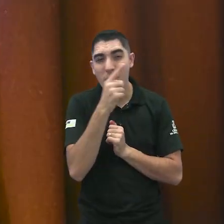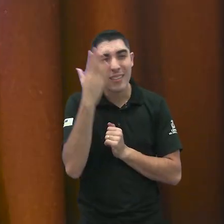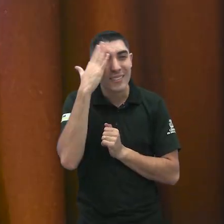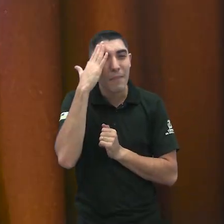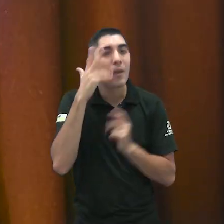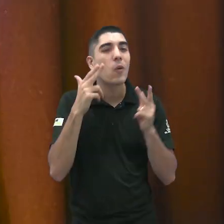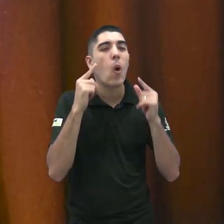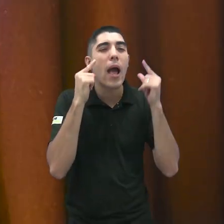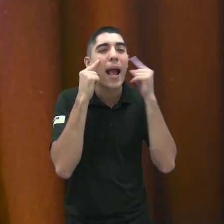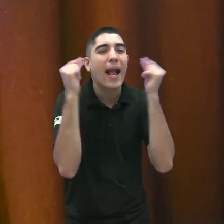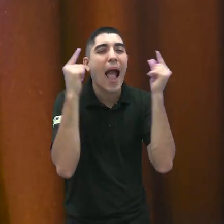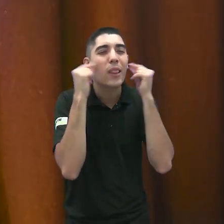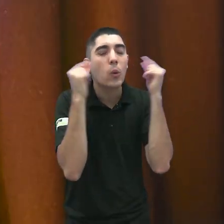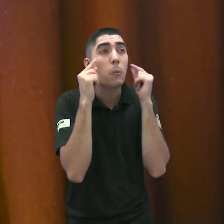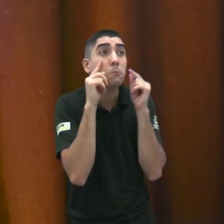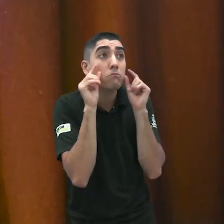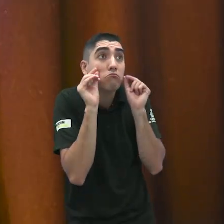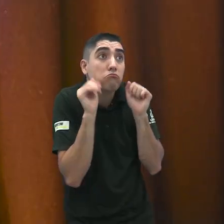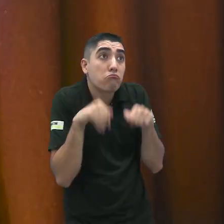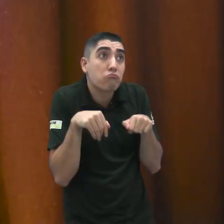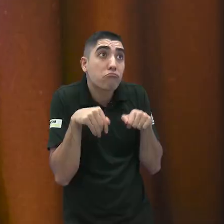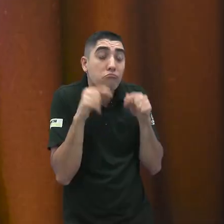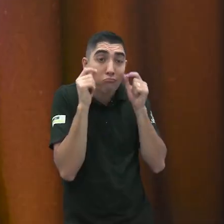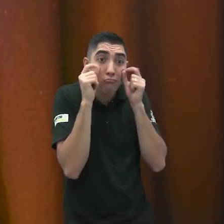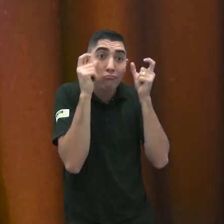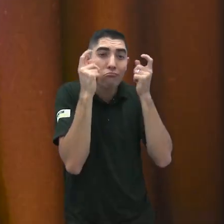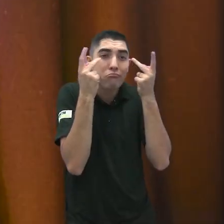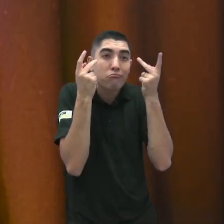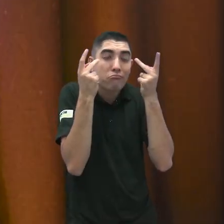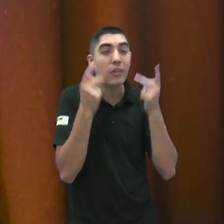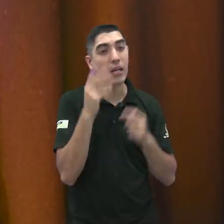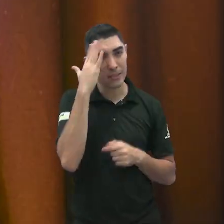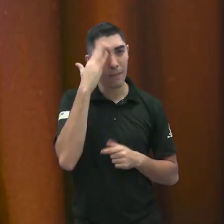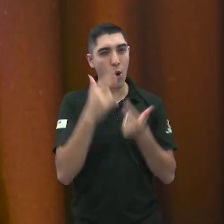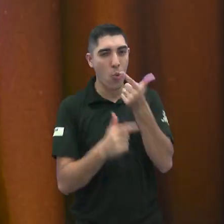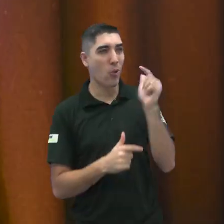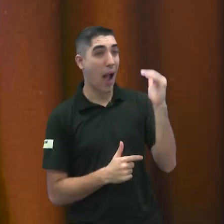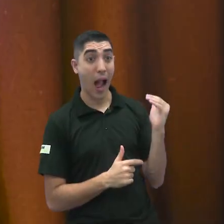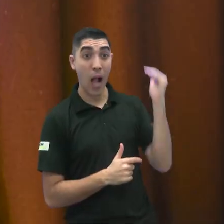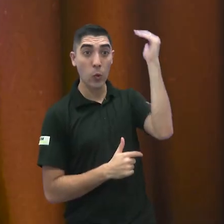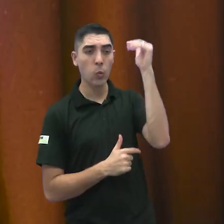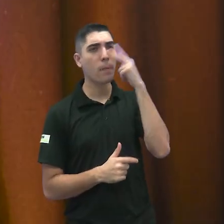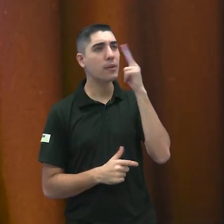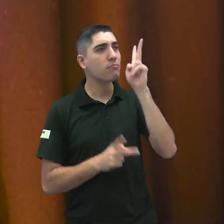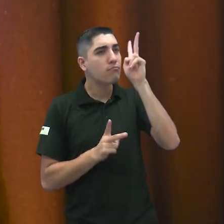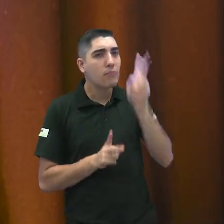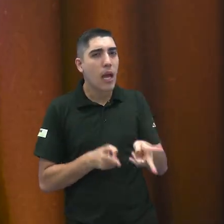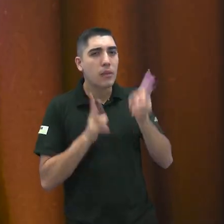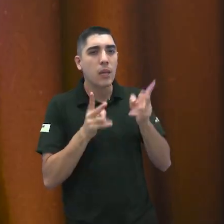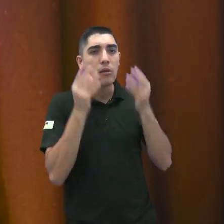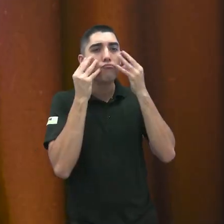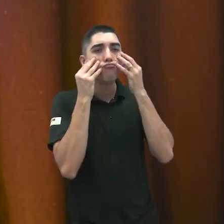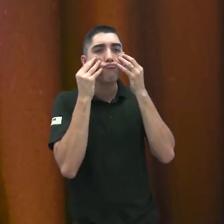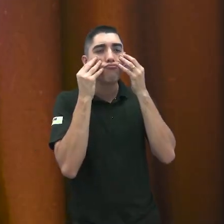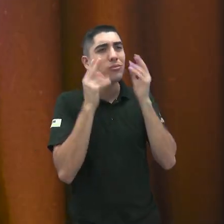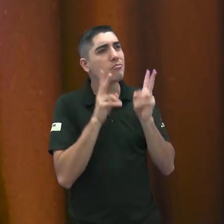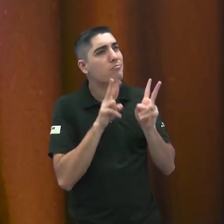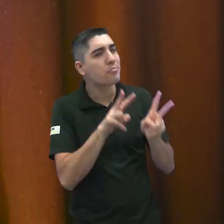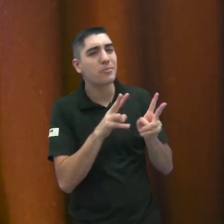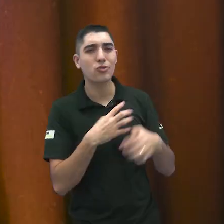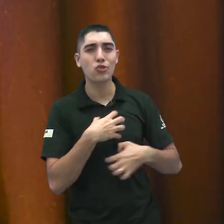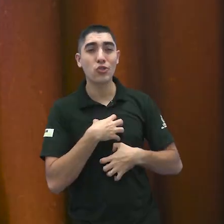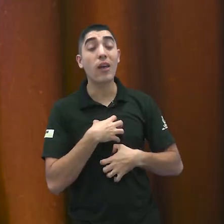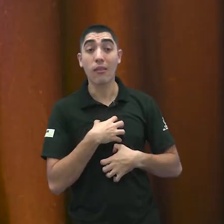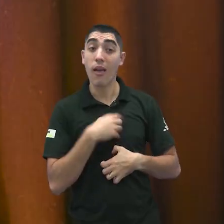olhinhos do gato de botas do Shrek. Vai ser aquele adulto que parece que nunca envelhece, com as bochechinhas assim, vai ter um corpo mais macio. Então, a